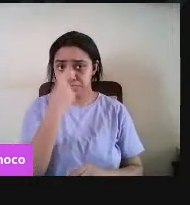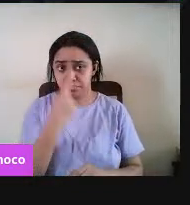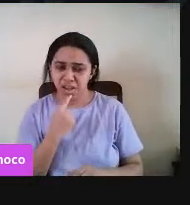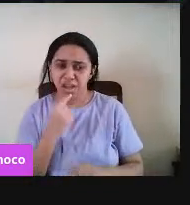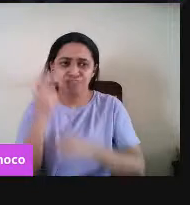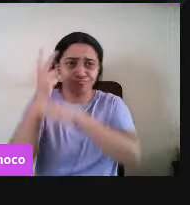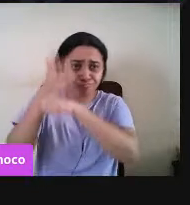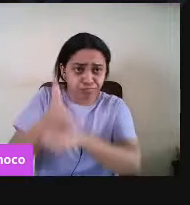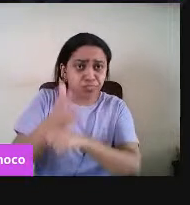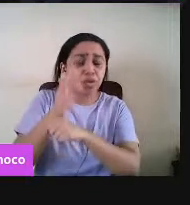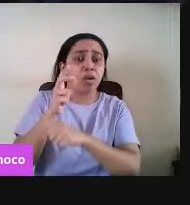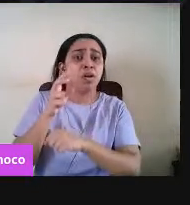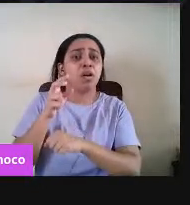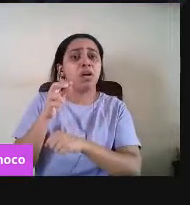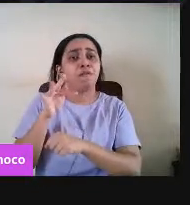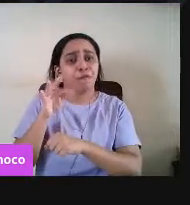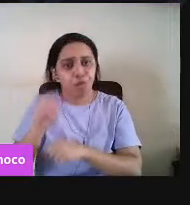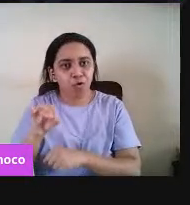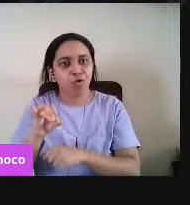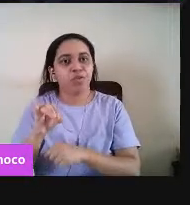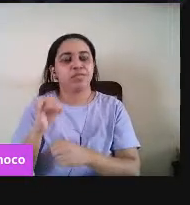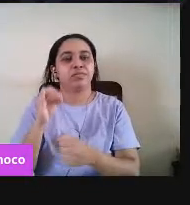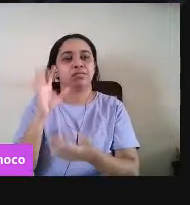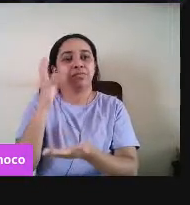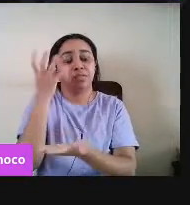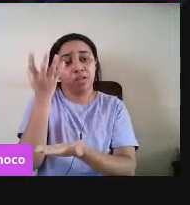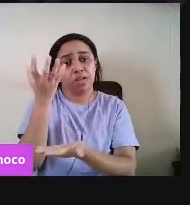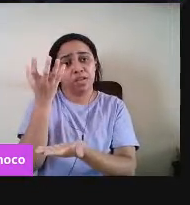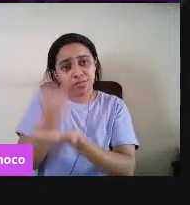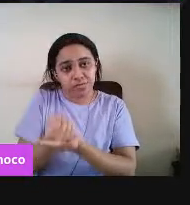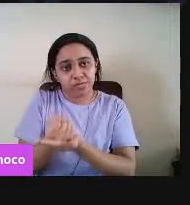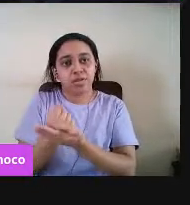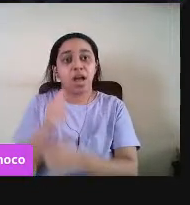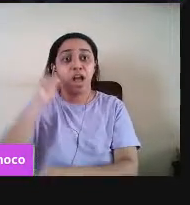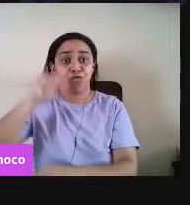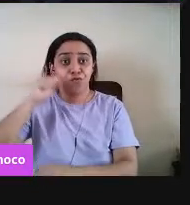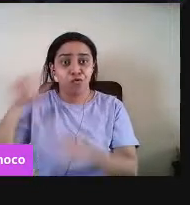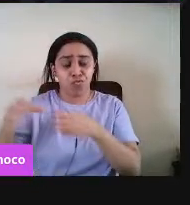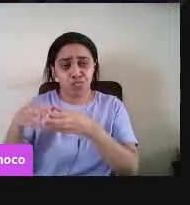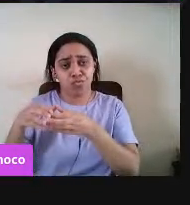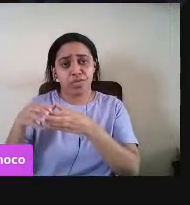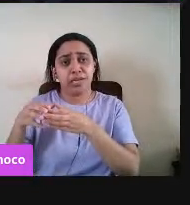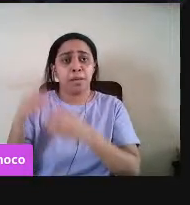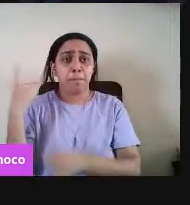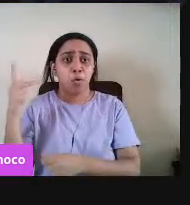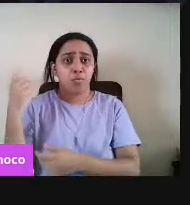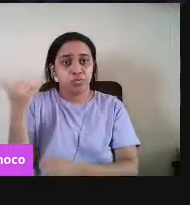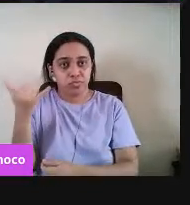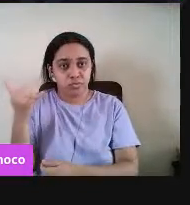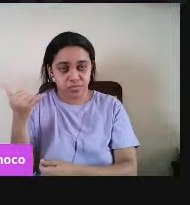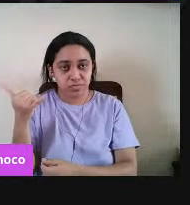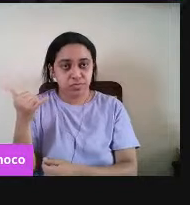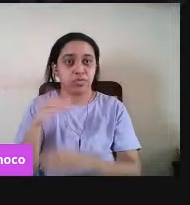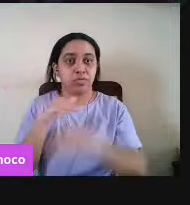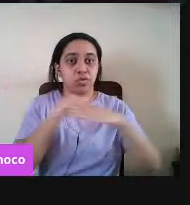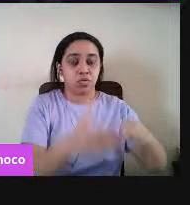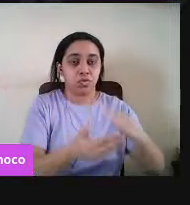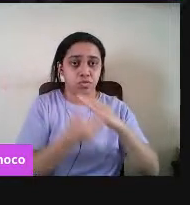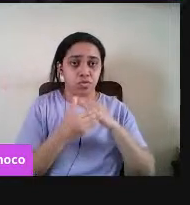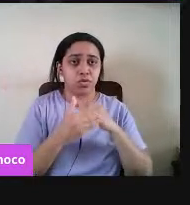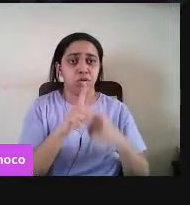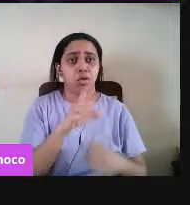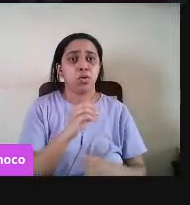que me repassaram foram gravadas pelos advogados em seus celulares, fecho aspas. O locutor, enunciador primeiro, através de um ato de